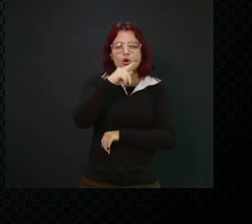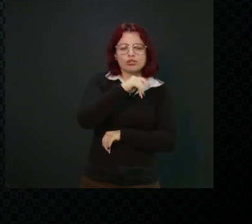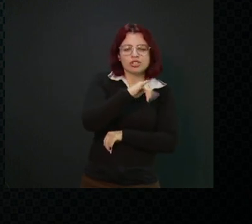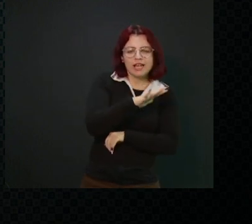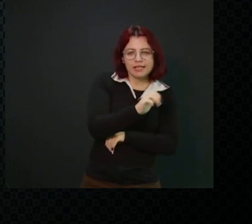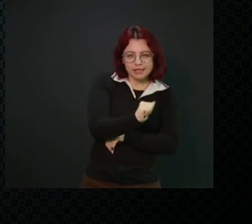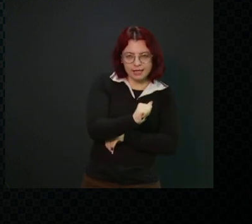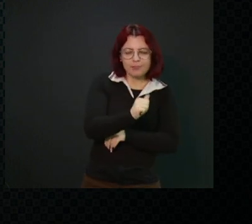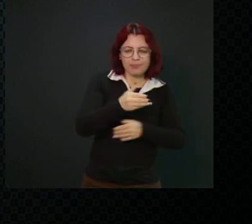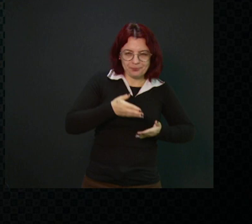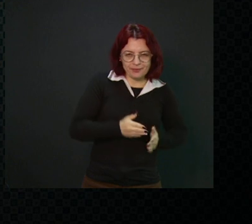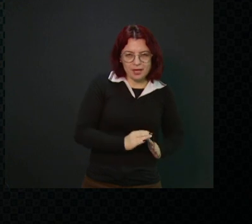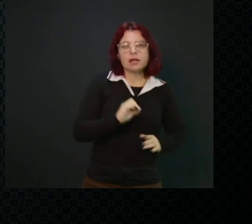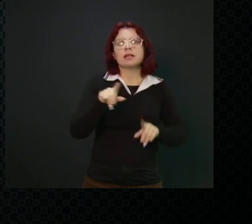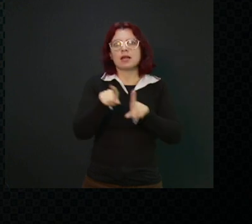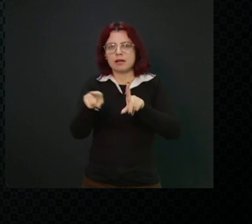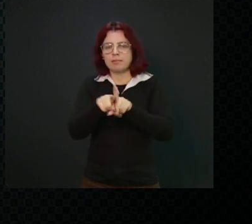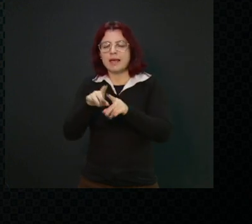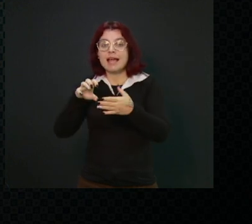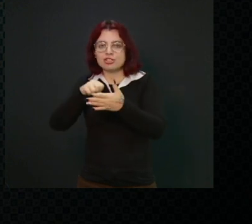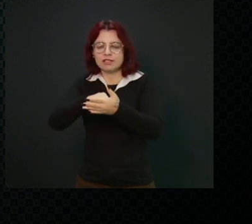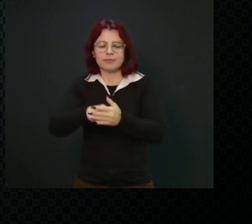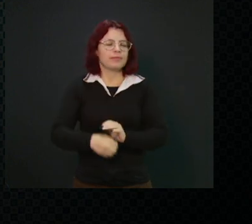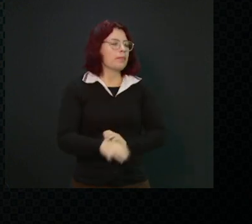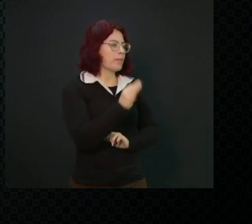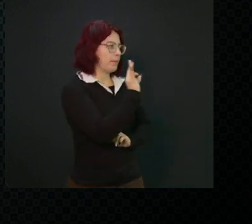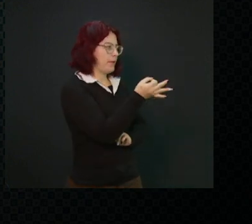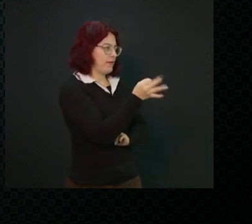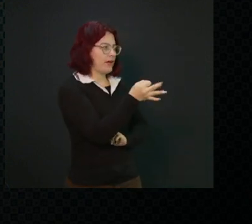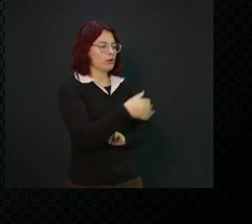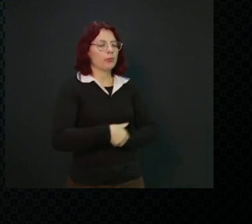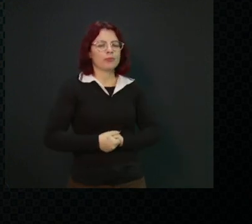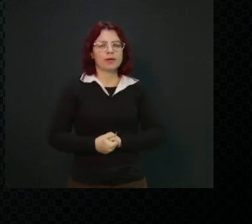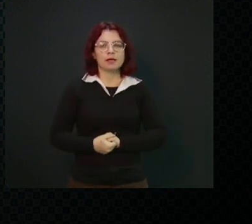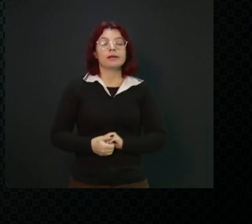surdo-cegueira adquirida. Perfeito, professor Carlos.